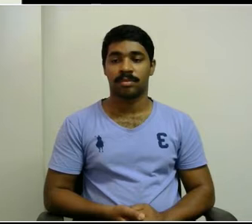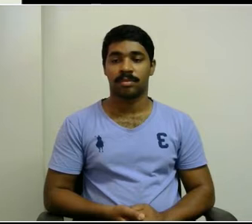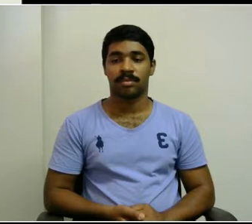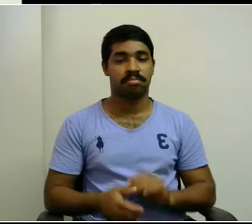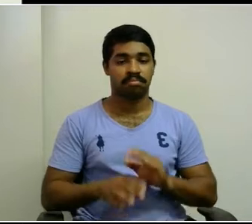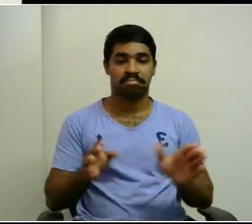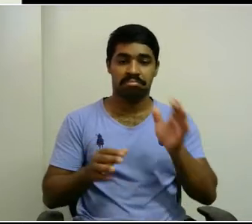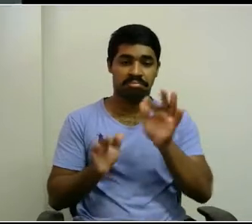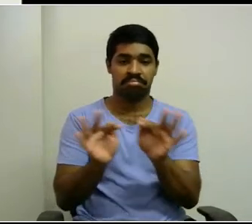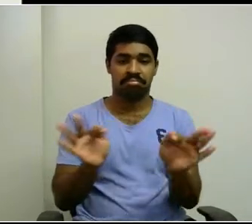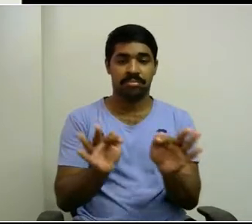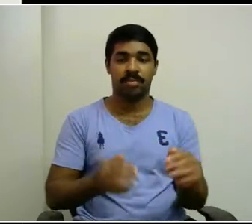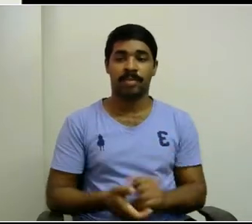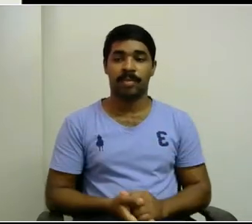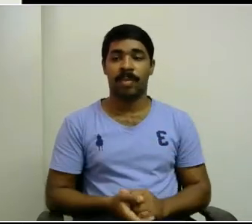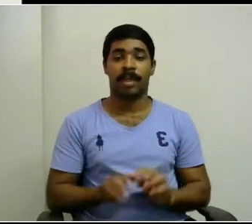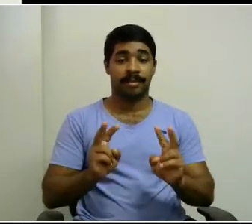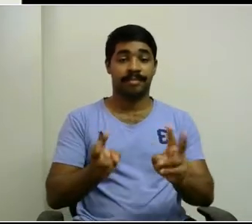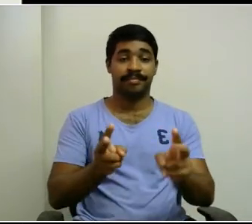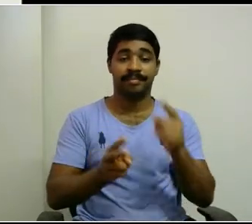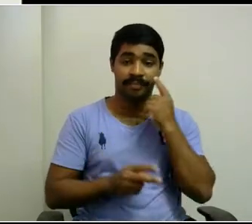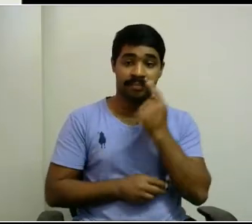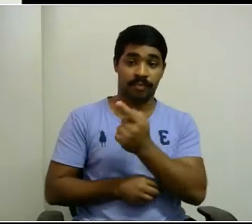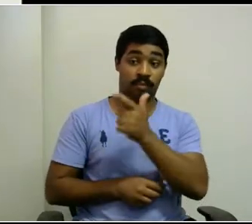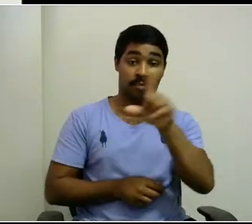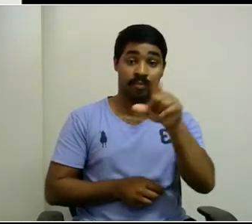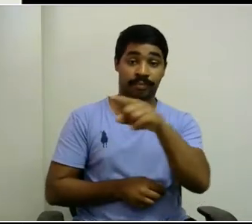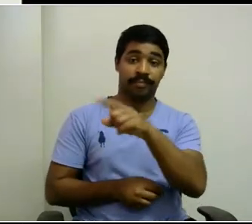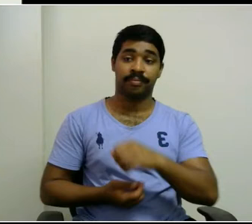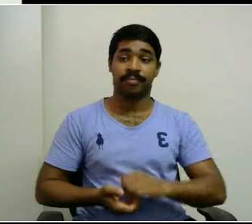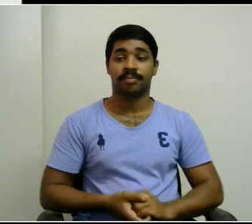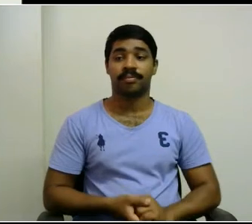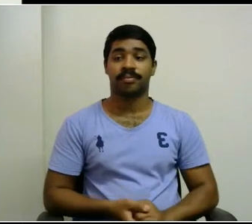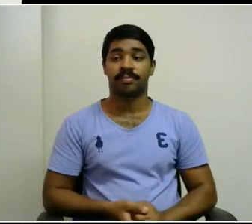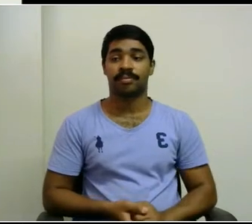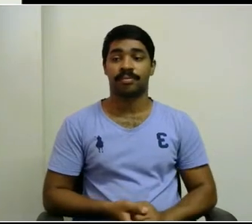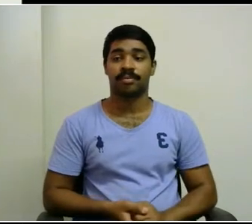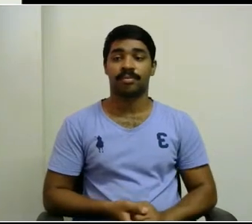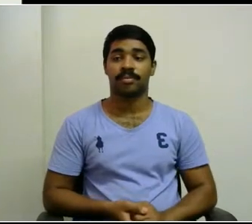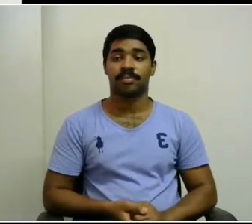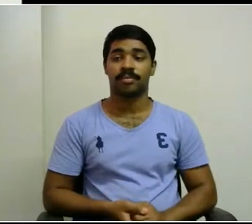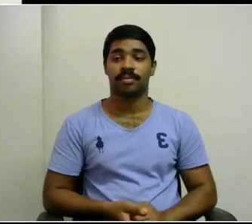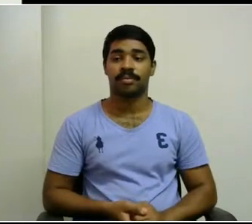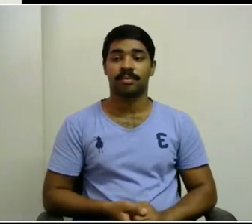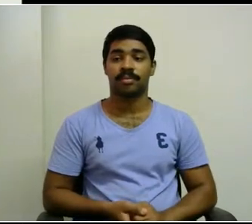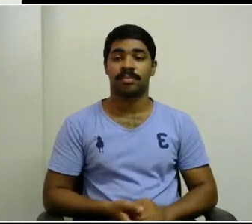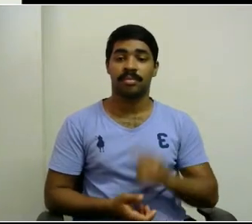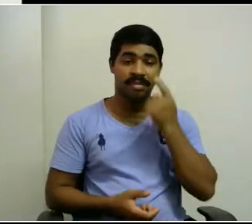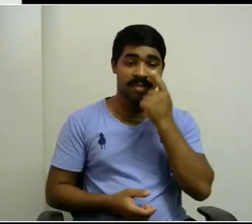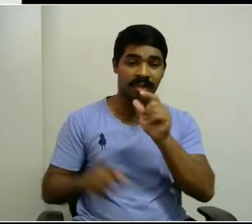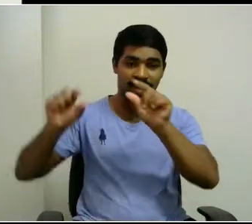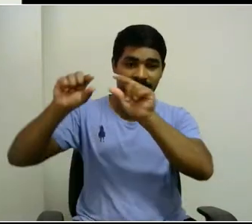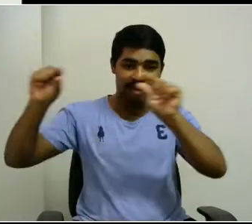Muito simples. Continuando. Né? Aqui, ó, mesma ideia. Vocês já perceberam que são bem parecidos.